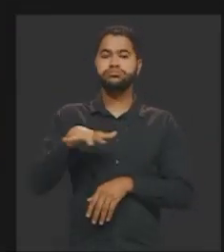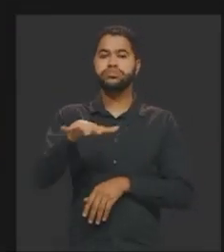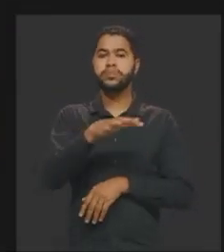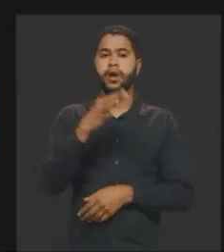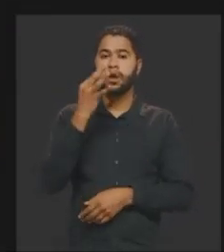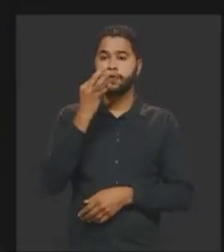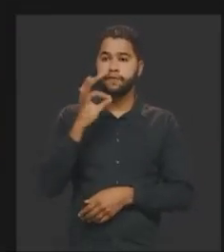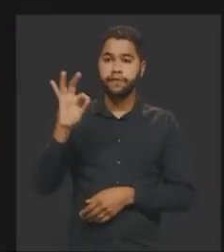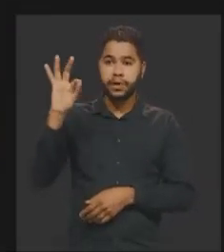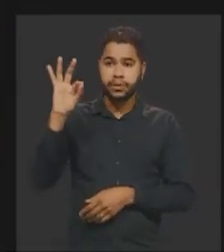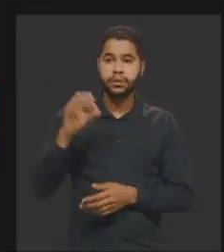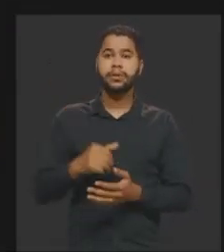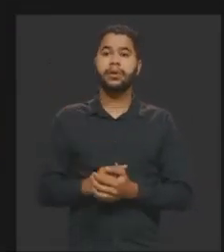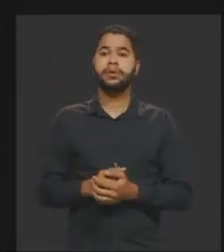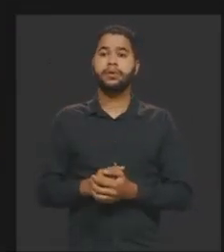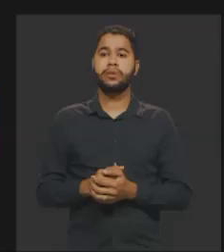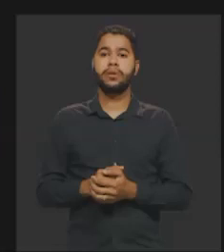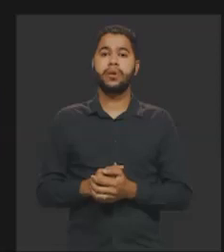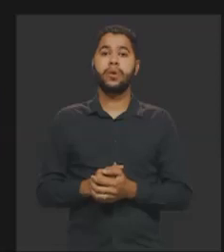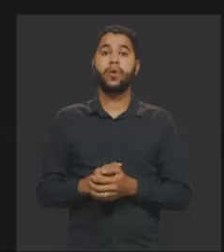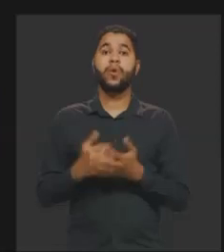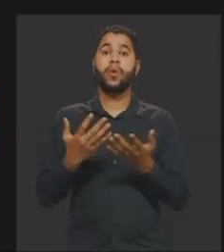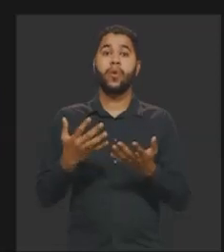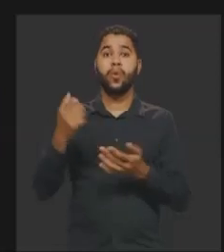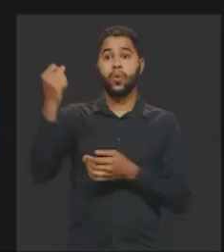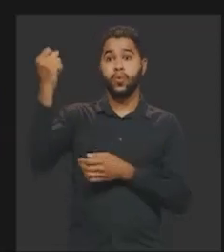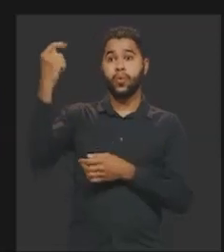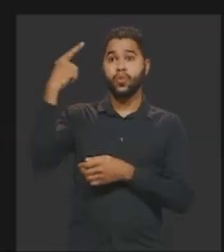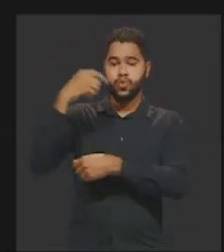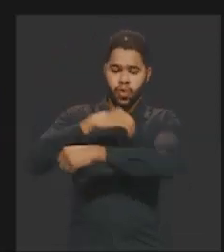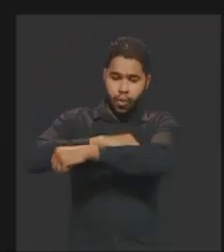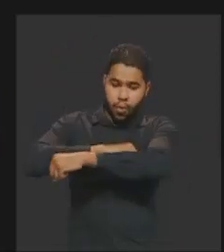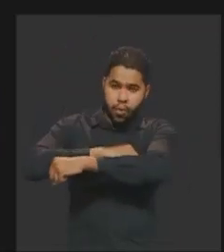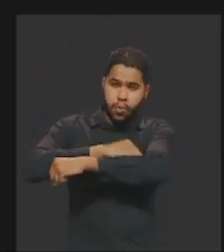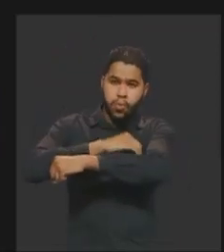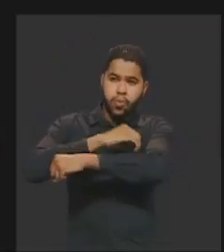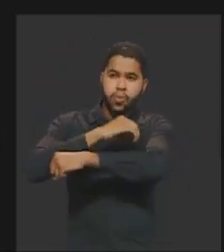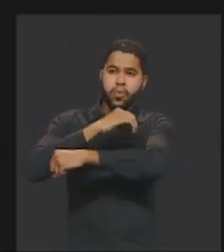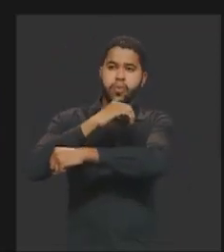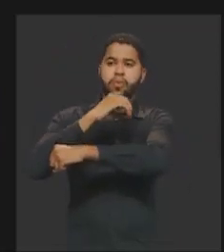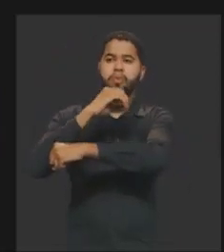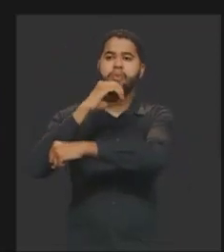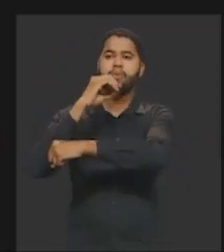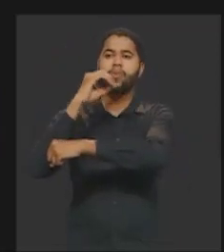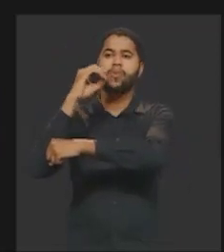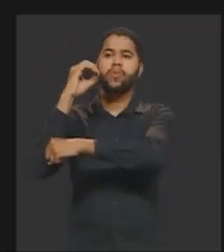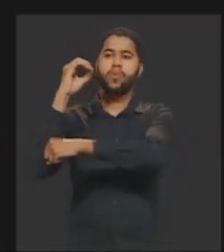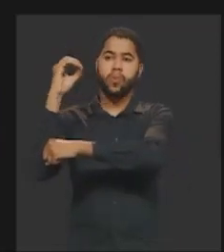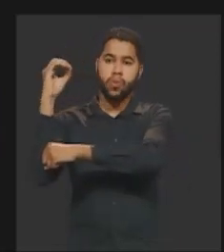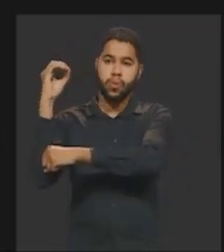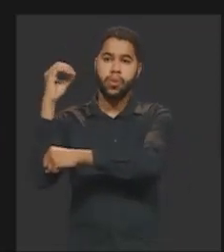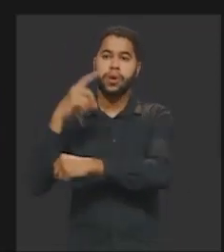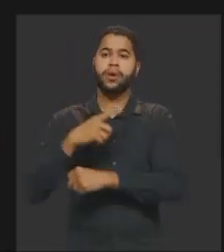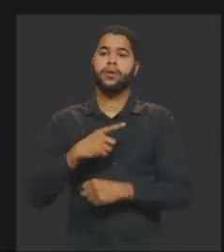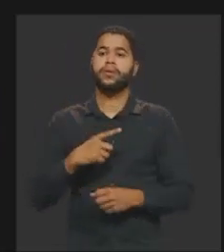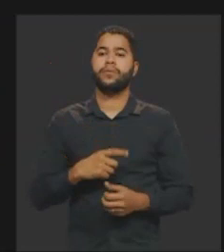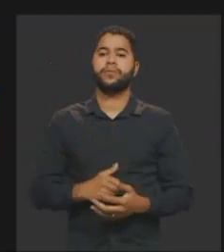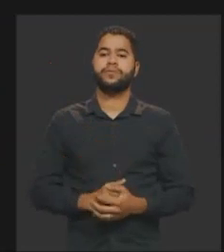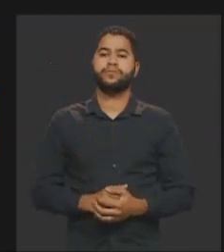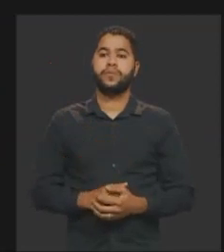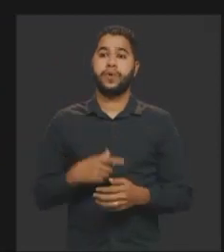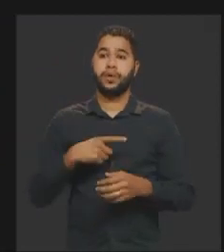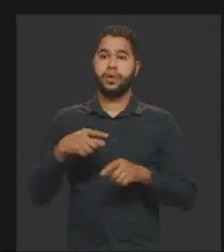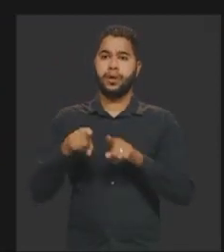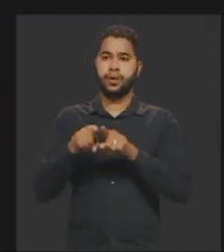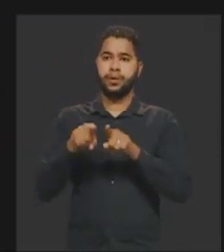the sun rises, enquanto o sol sobe ao sol da sun. Over the cranes, cranes é